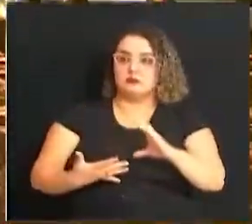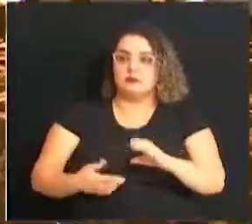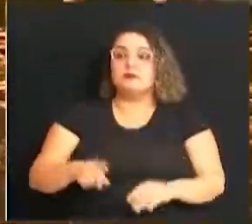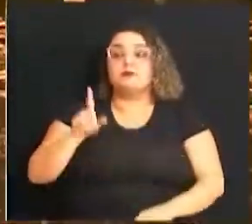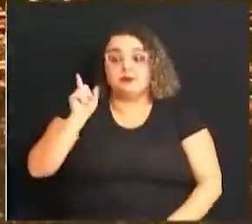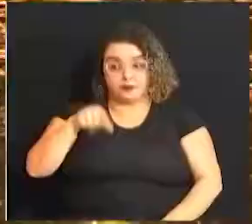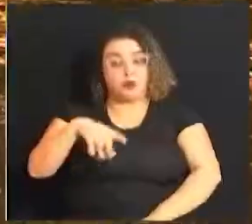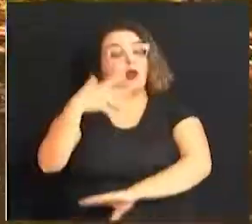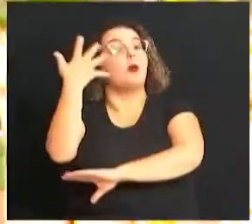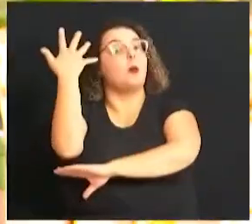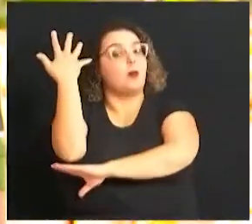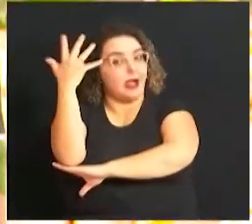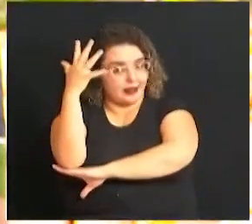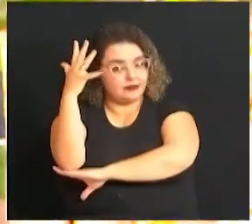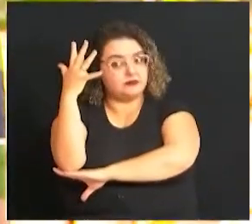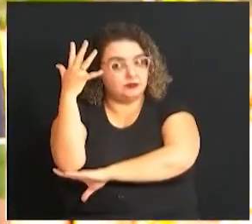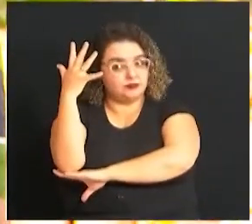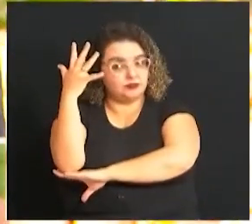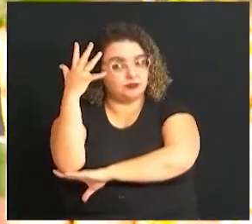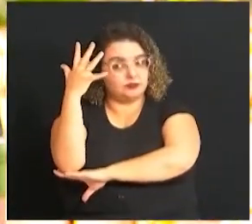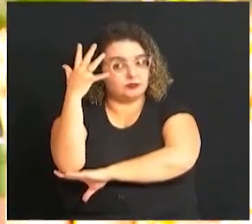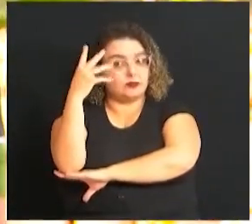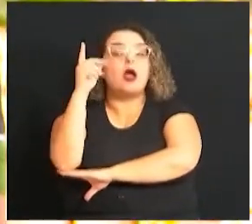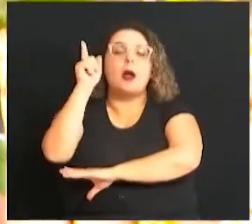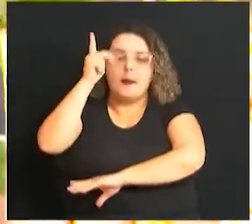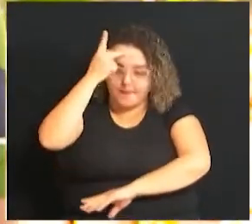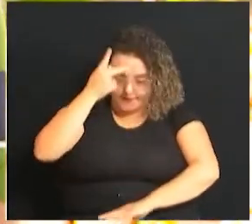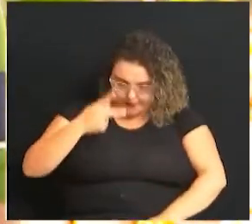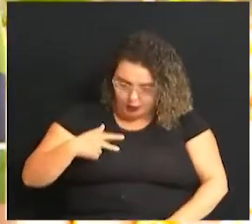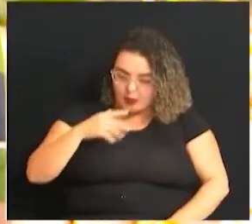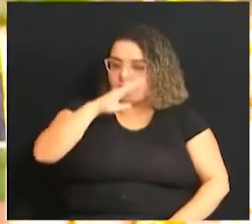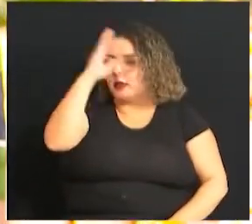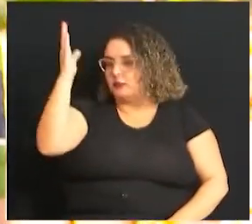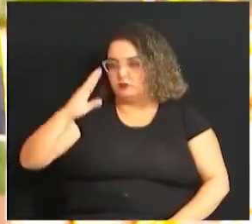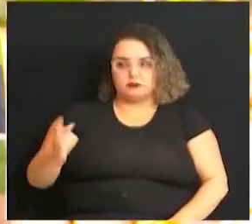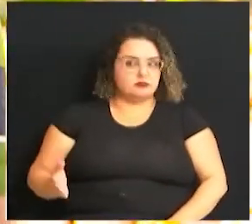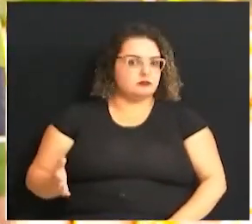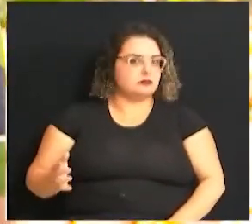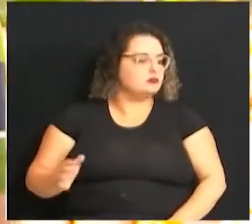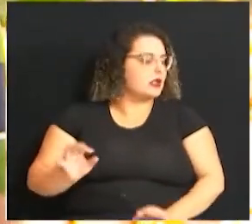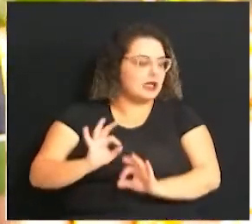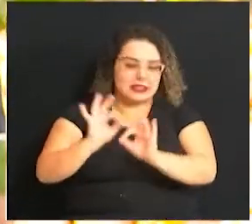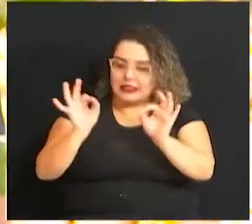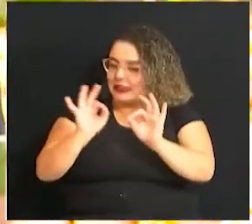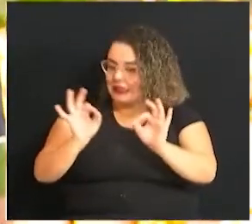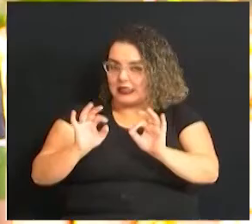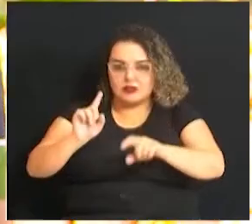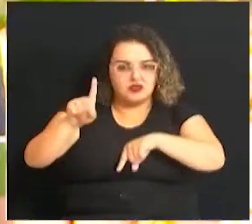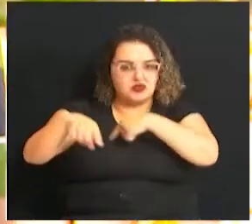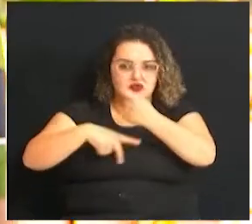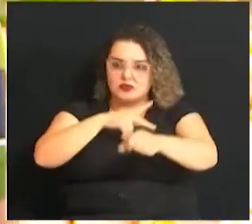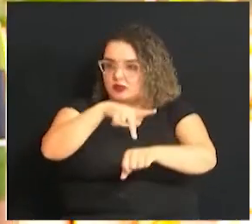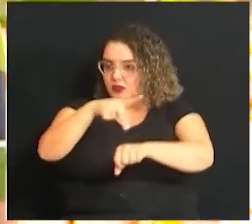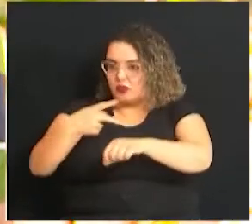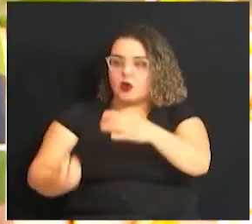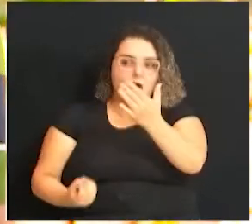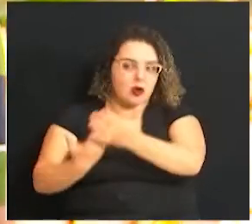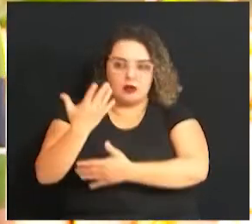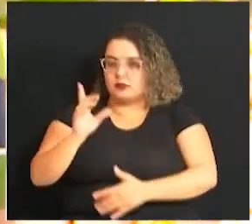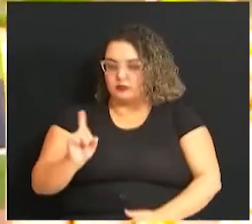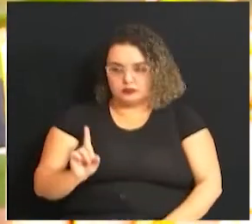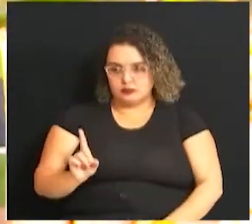suas características. É uma árvore que, tipicamente brasileira, não ocorre em nenhum outro país, né,